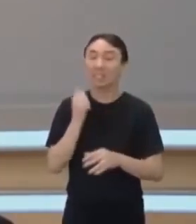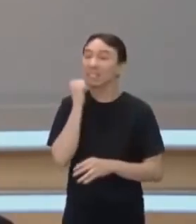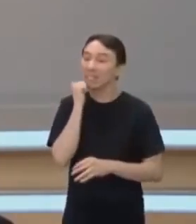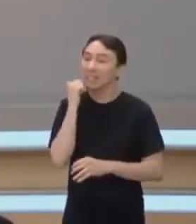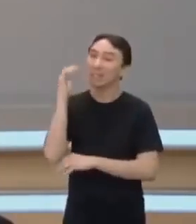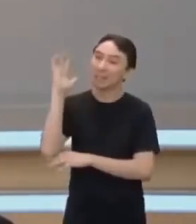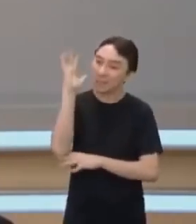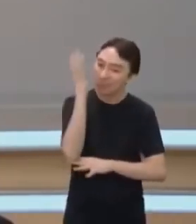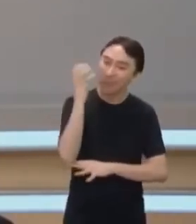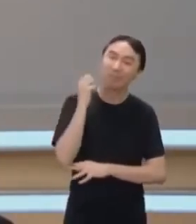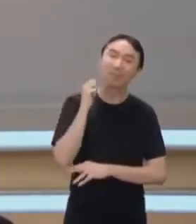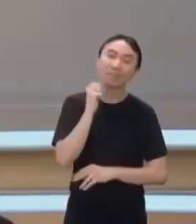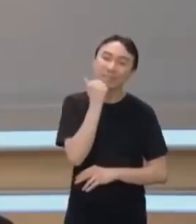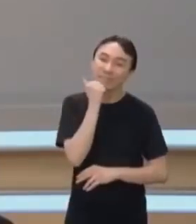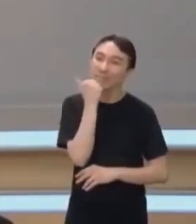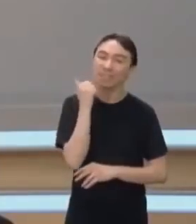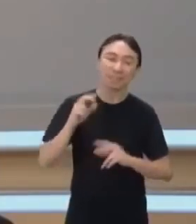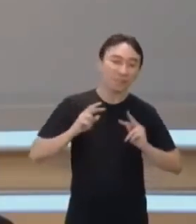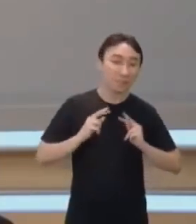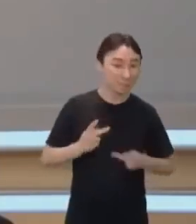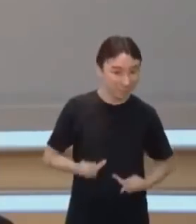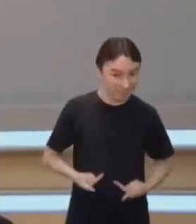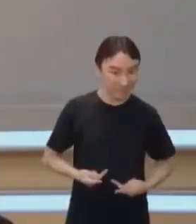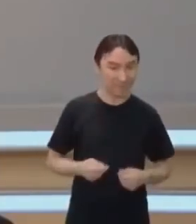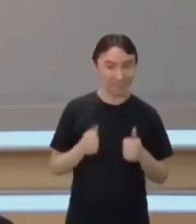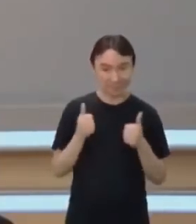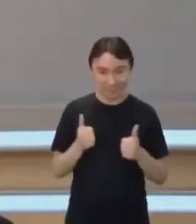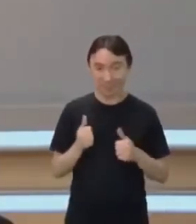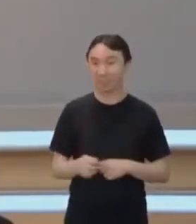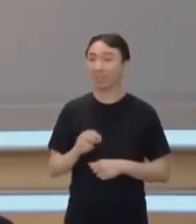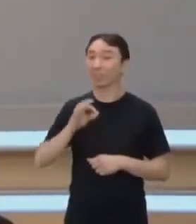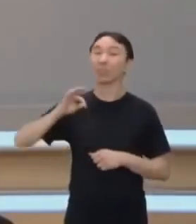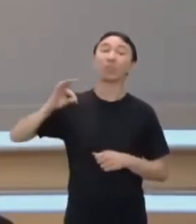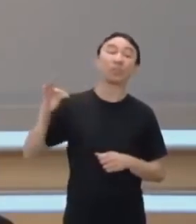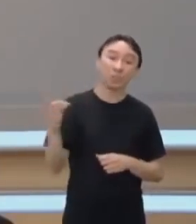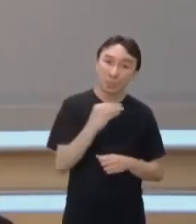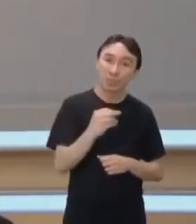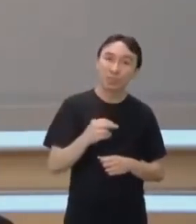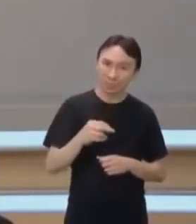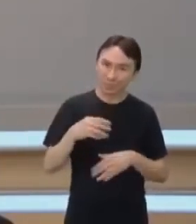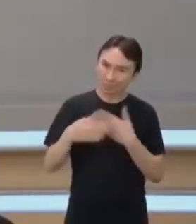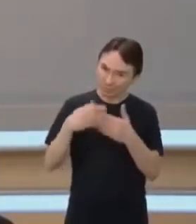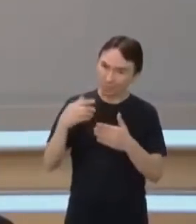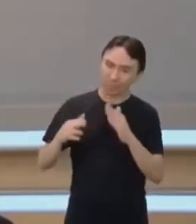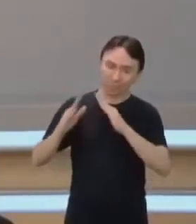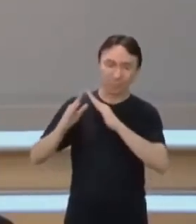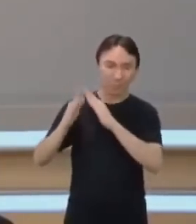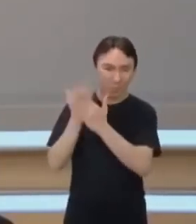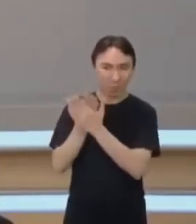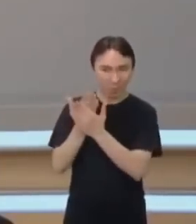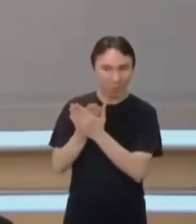todas as escolas, as etapas dessa amostra também vão ser contactadas em breve, tá bom?